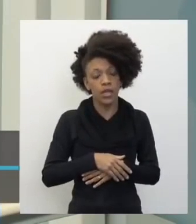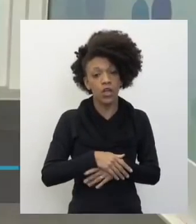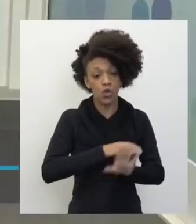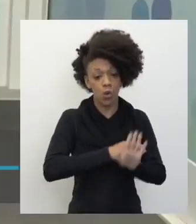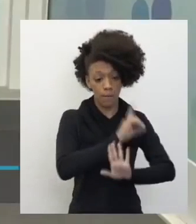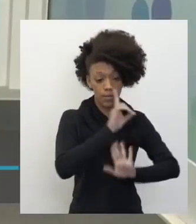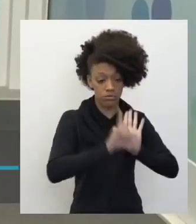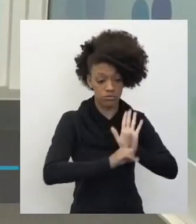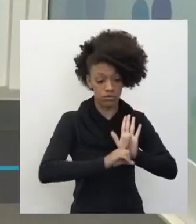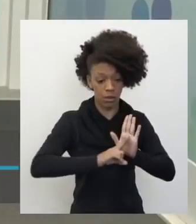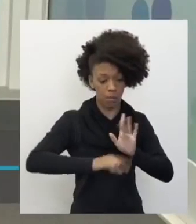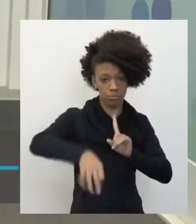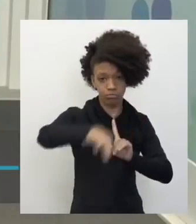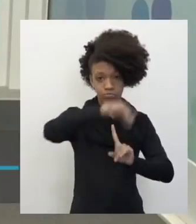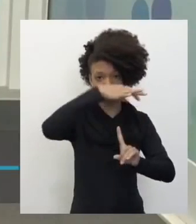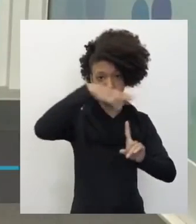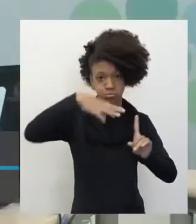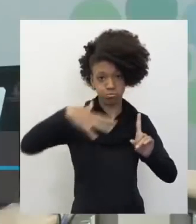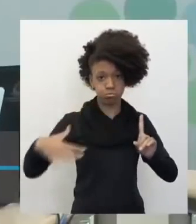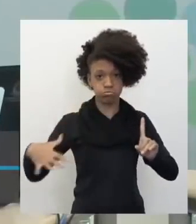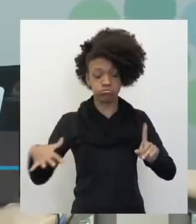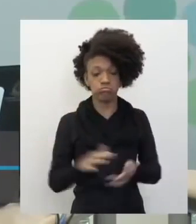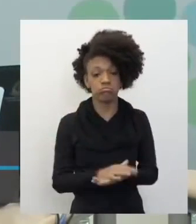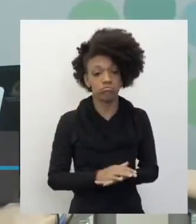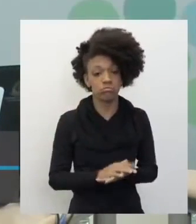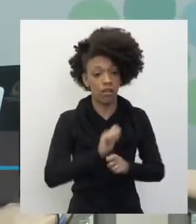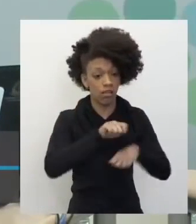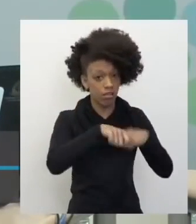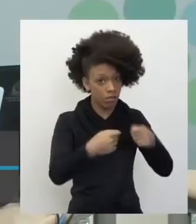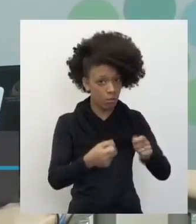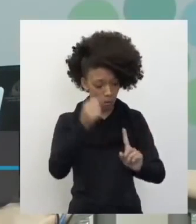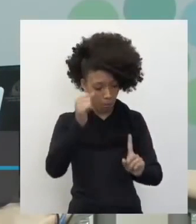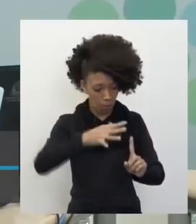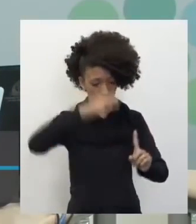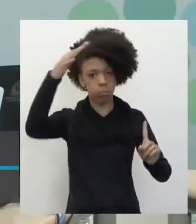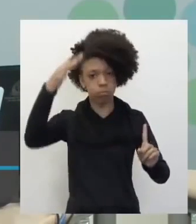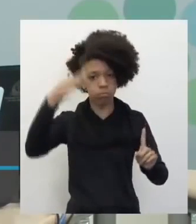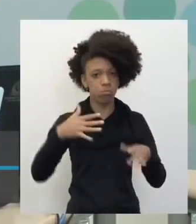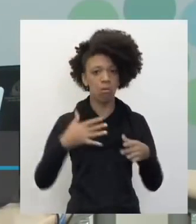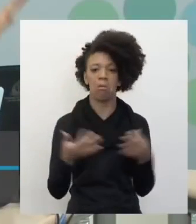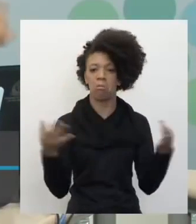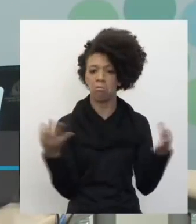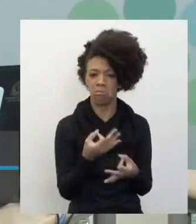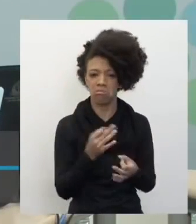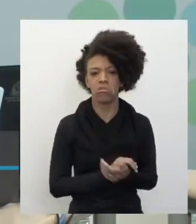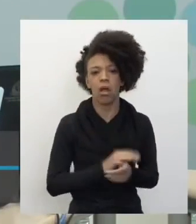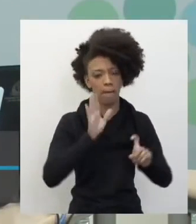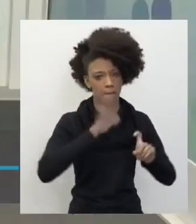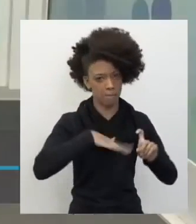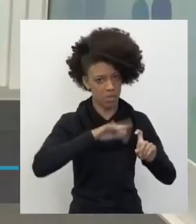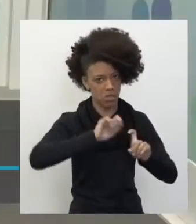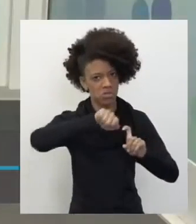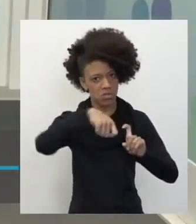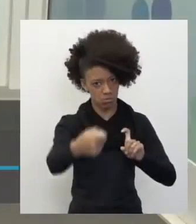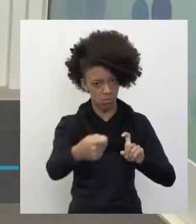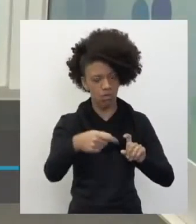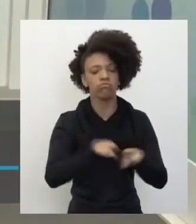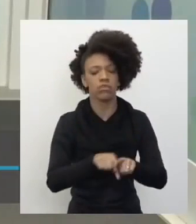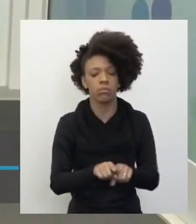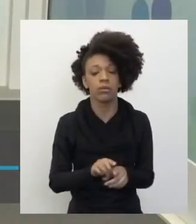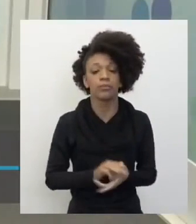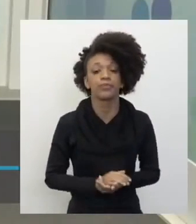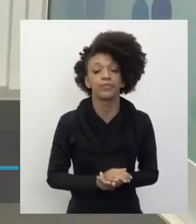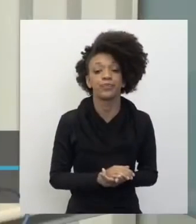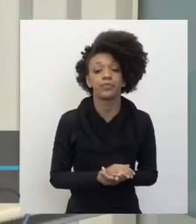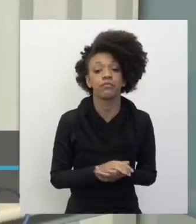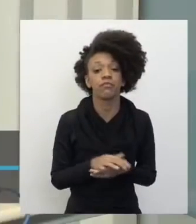o Roberto colocou também, ele é simbólico, explicativo, perfeito. O gênero mito é simbólico. E o Vinícius, eu já vi algum outro